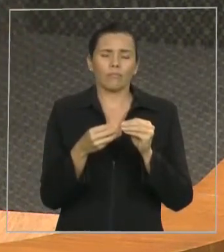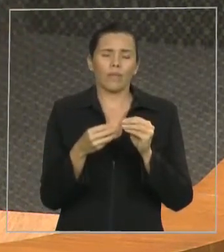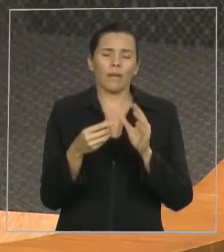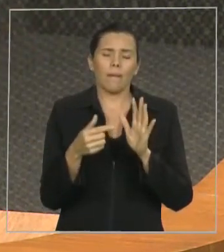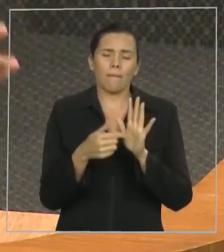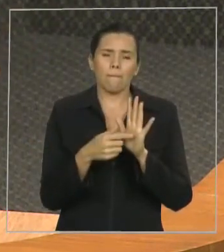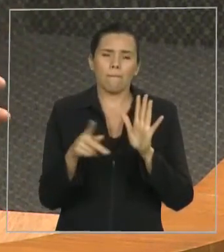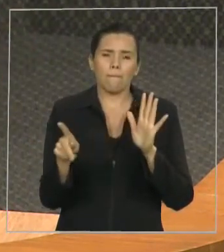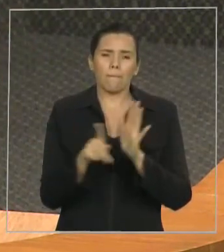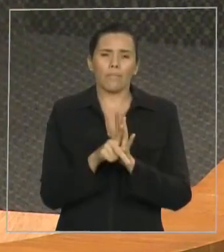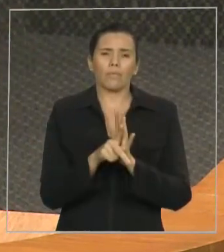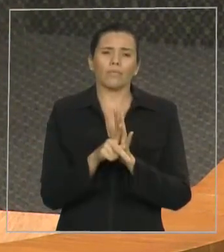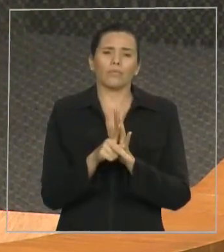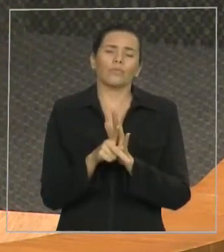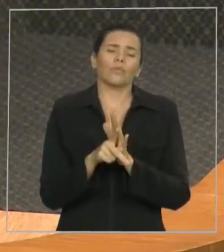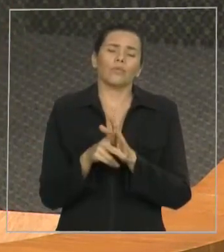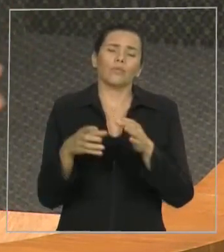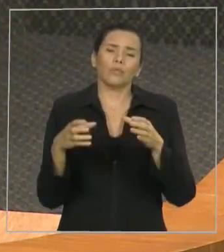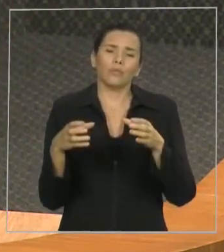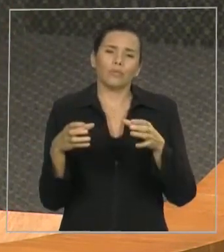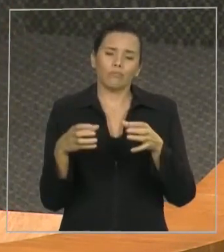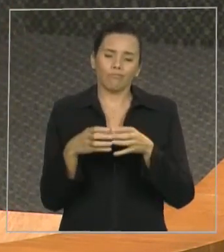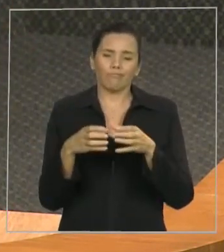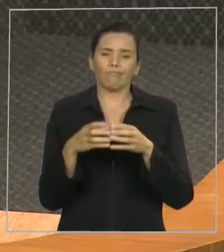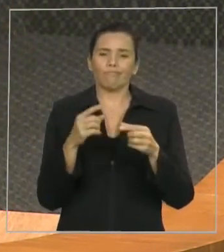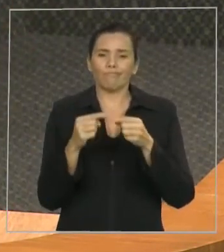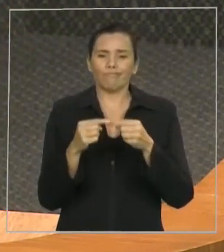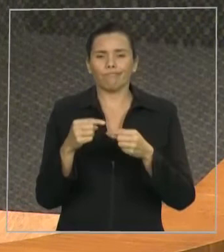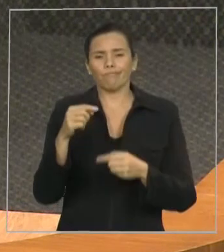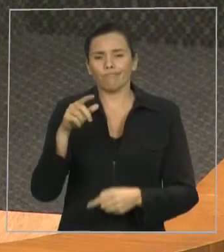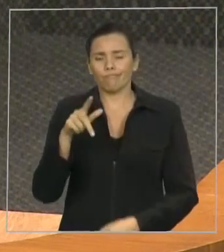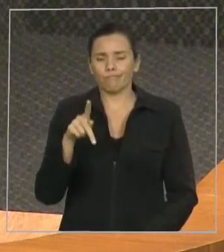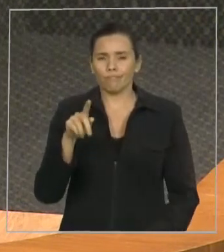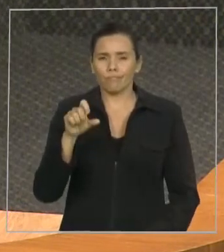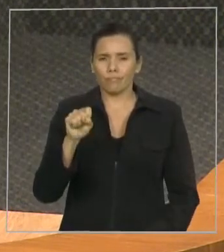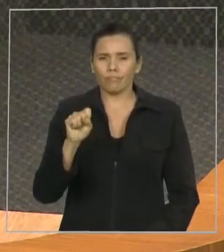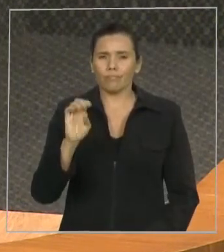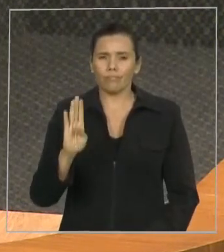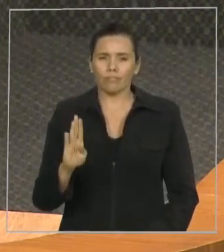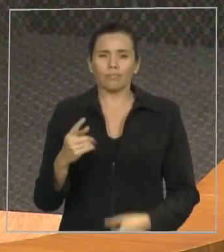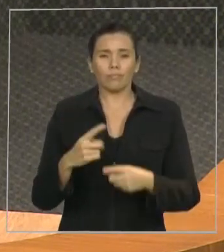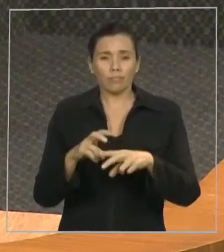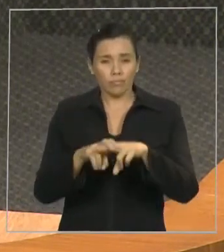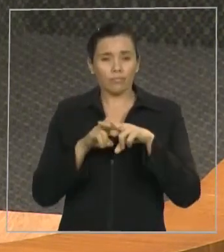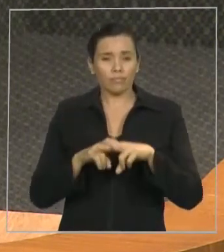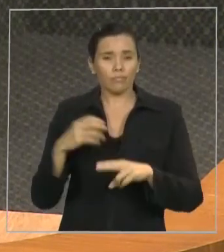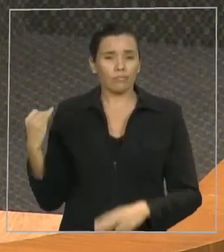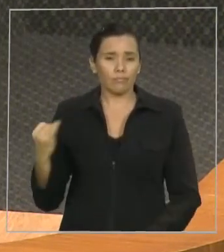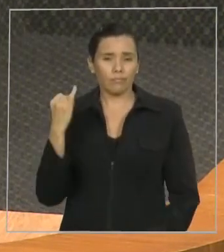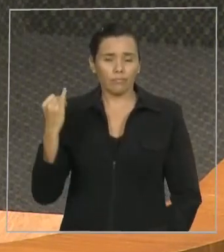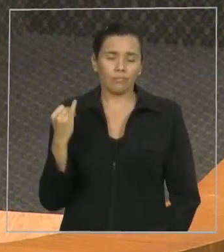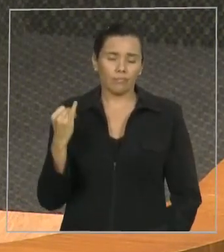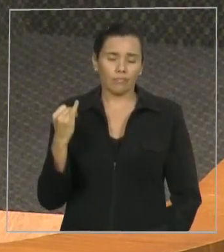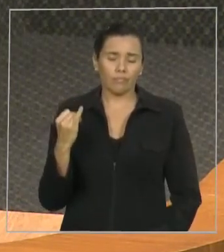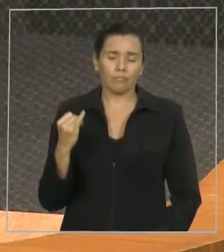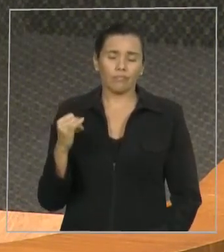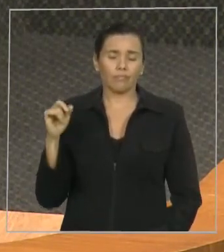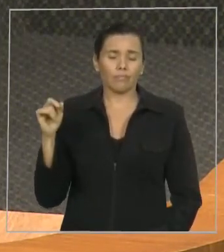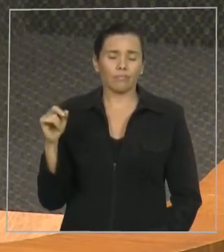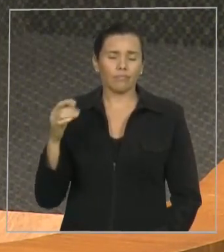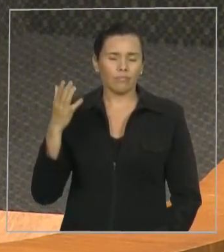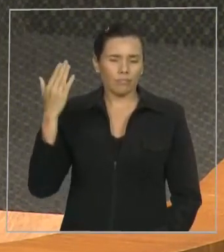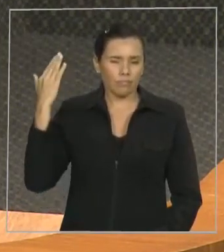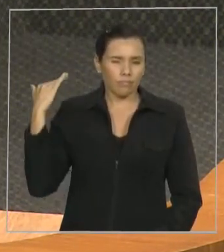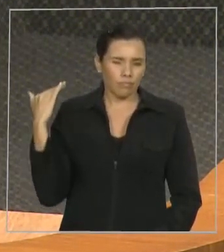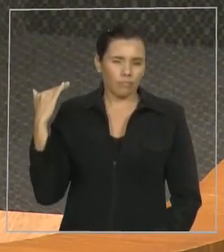Por isso que é tão importante o que aconteceu esse final de semana no Congresso Nacional do Partido Socialista Brasileiro.